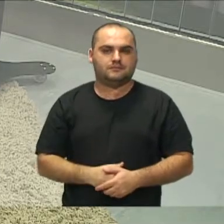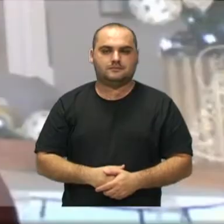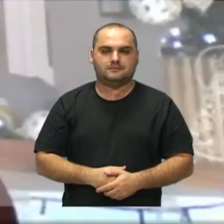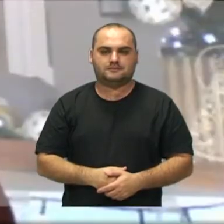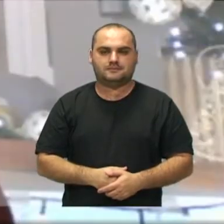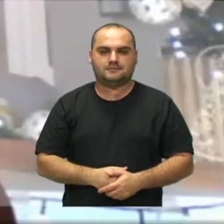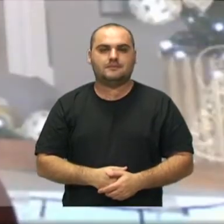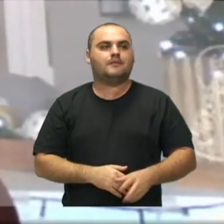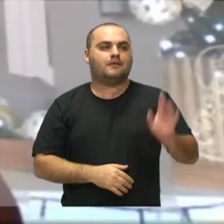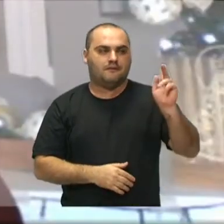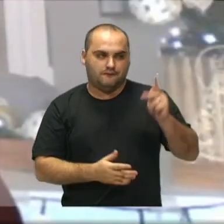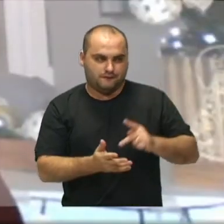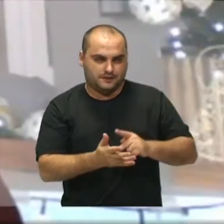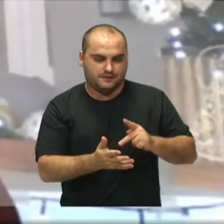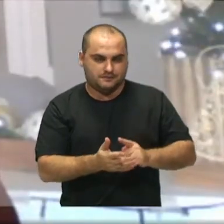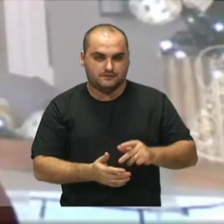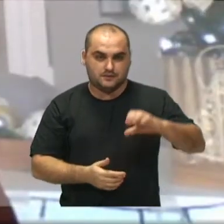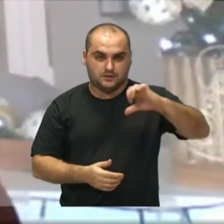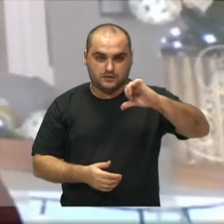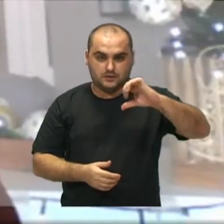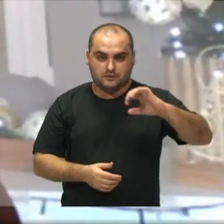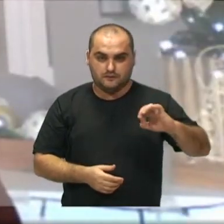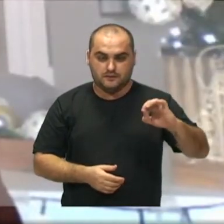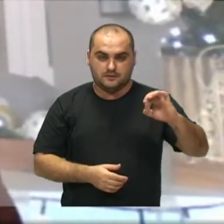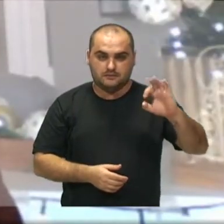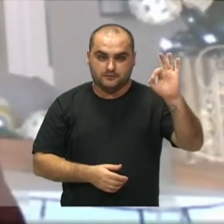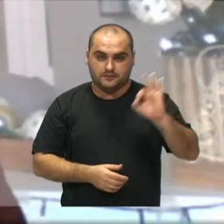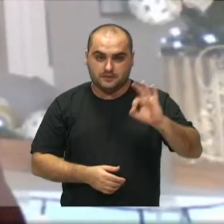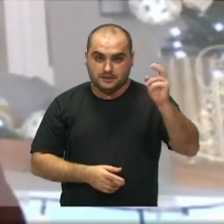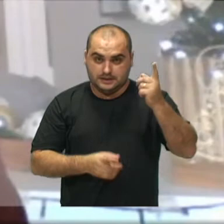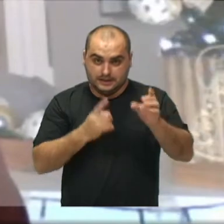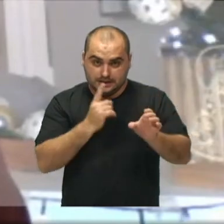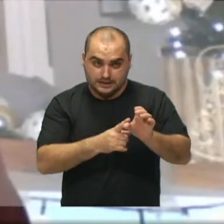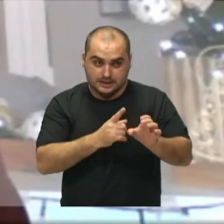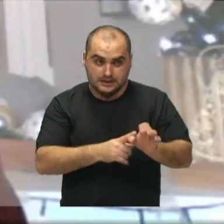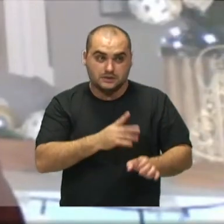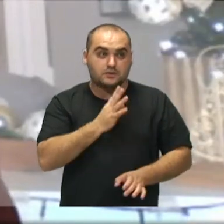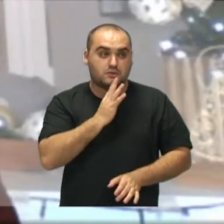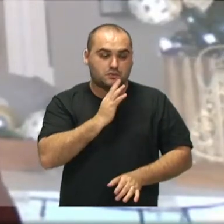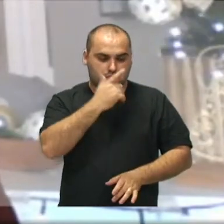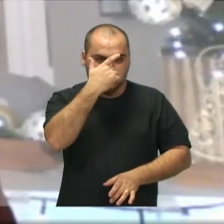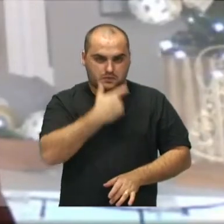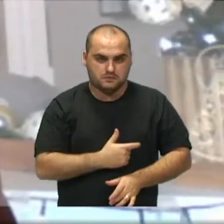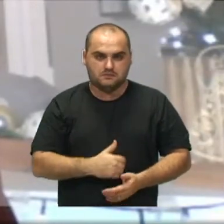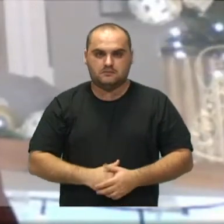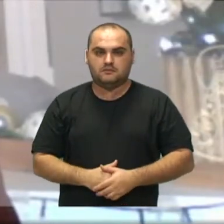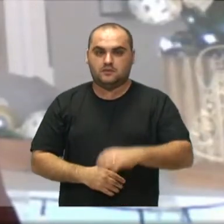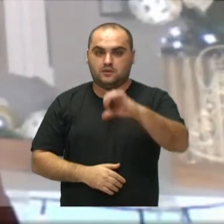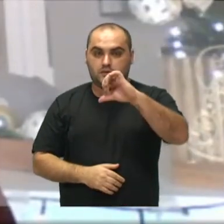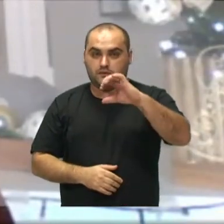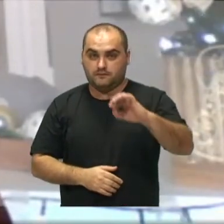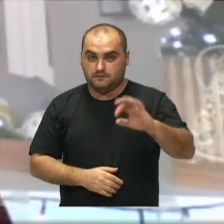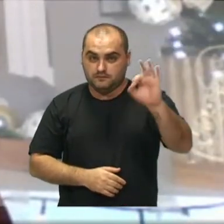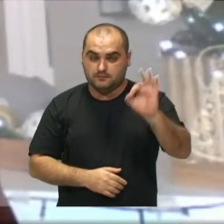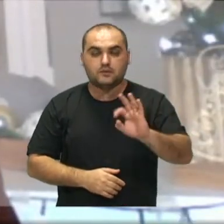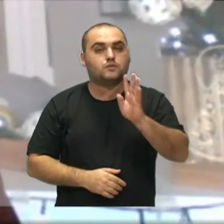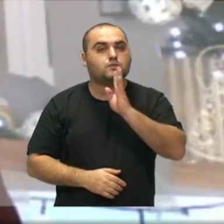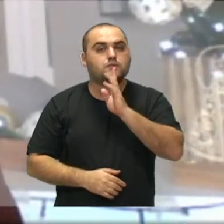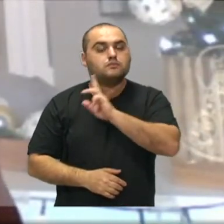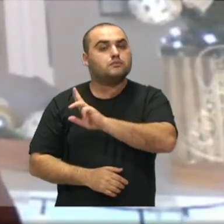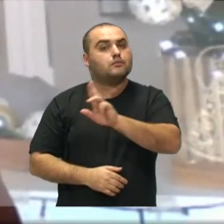Realmente, assim, as pesquisas dizem que 90% da cidade me conhece, mas desses 90, muita gente conhece por nome, sabe que eu